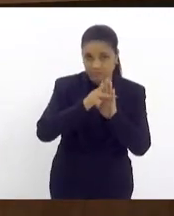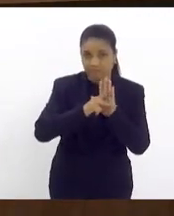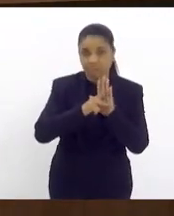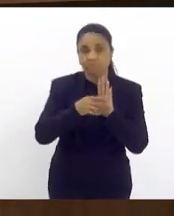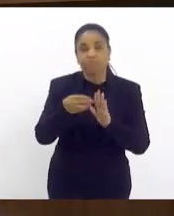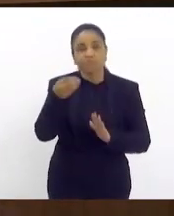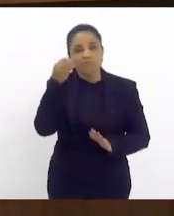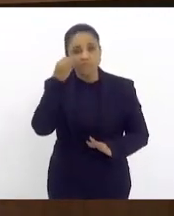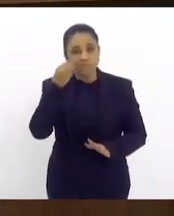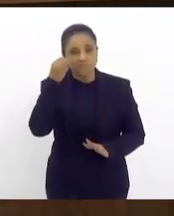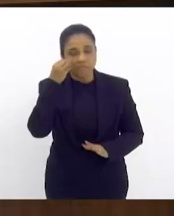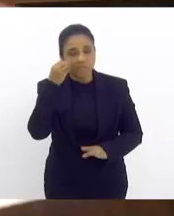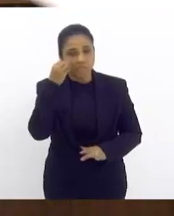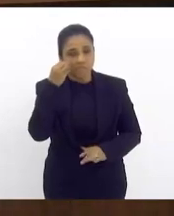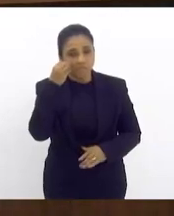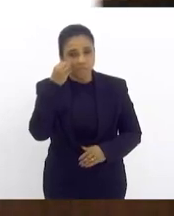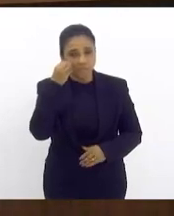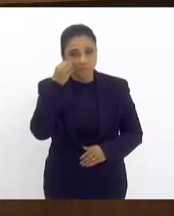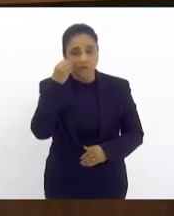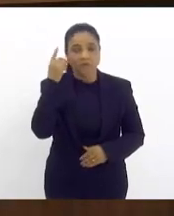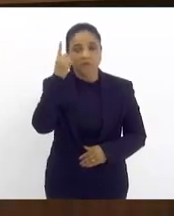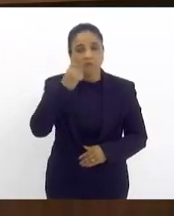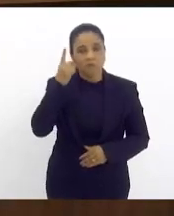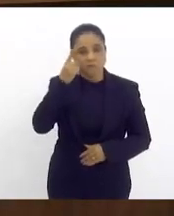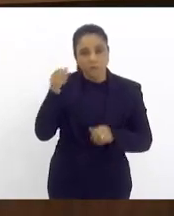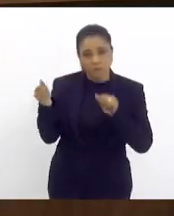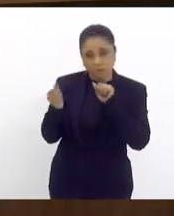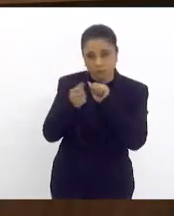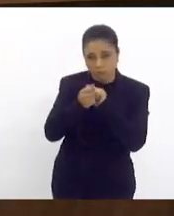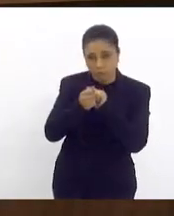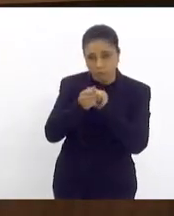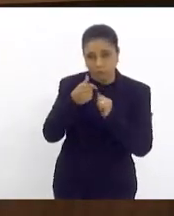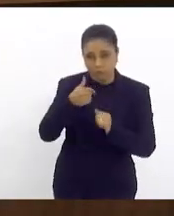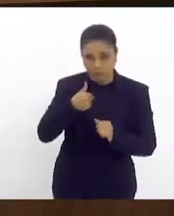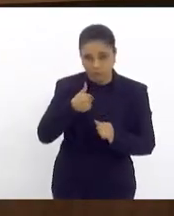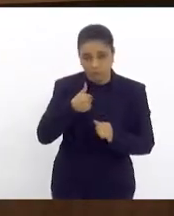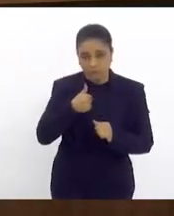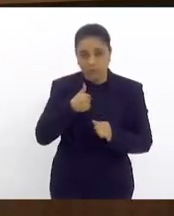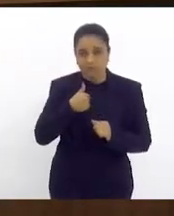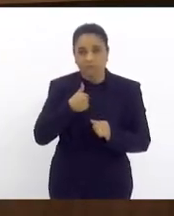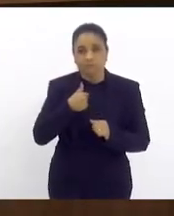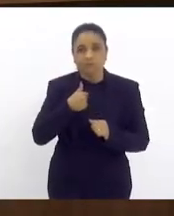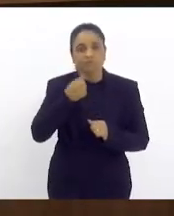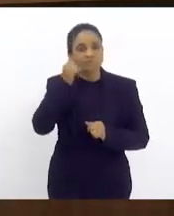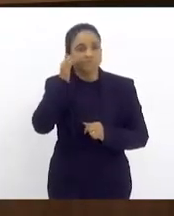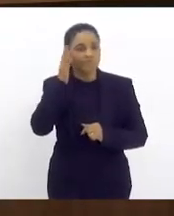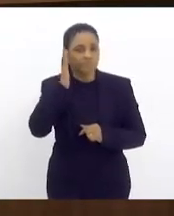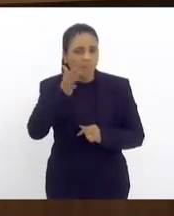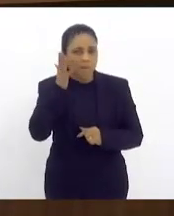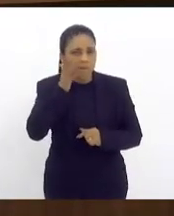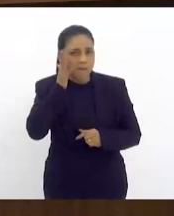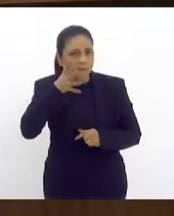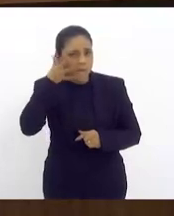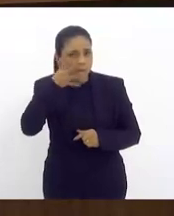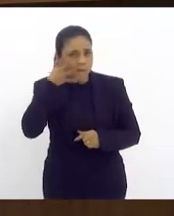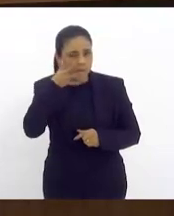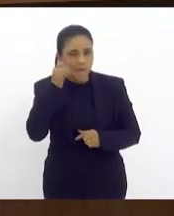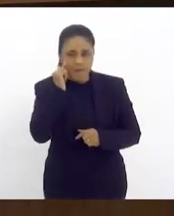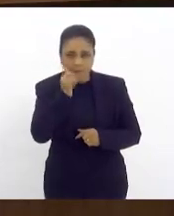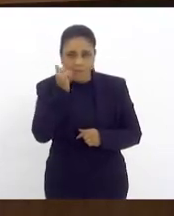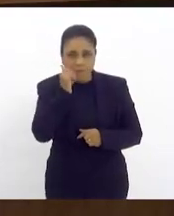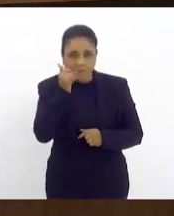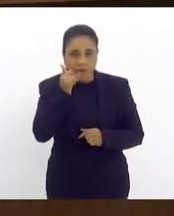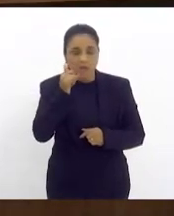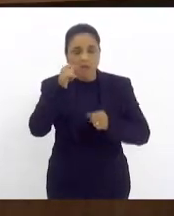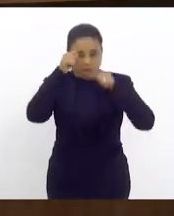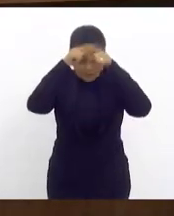tentar como Deputado falaram sobre a o